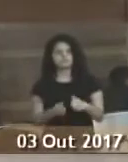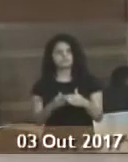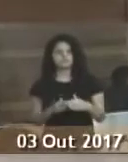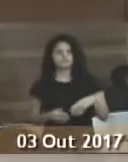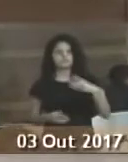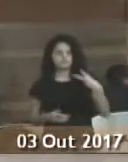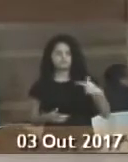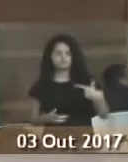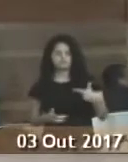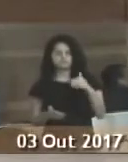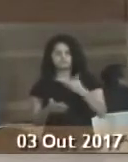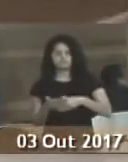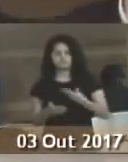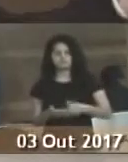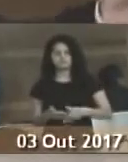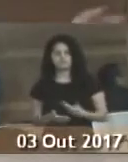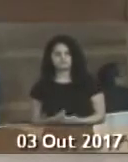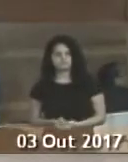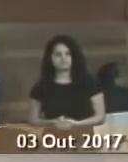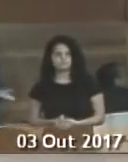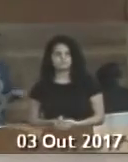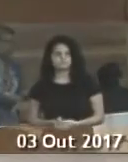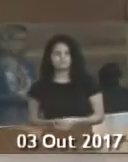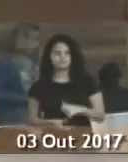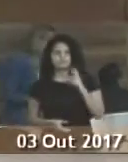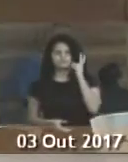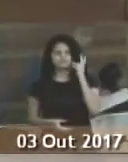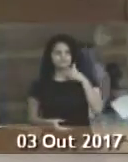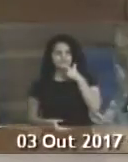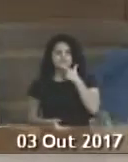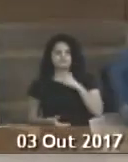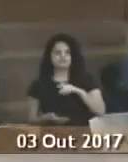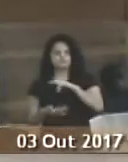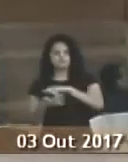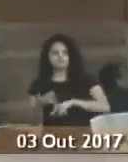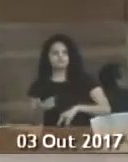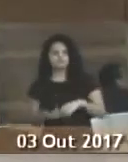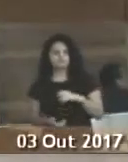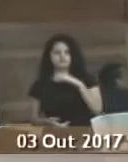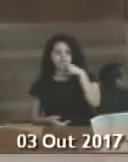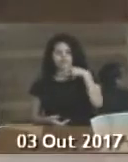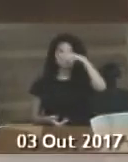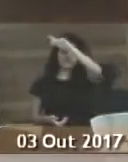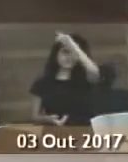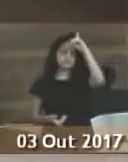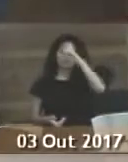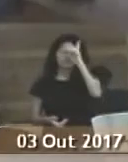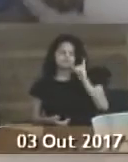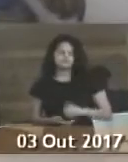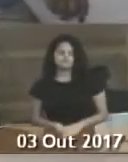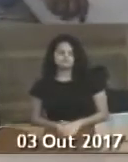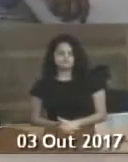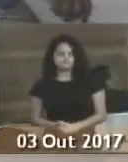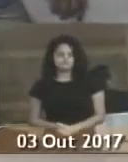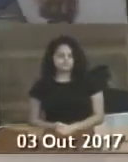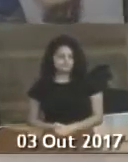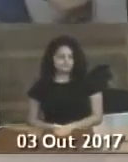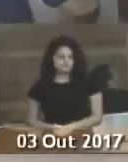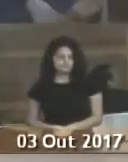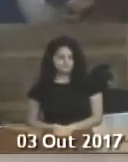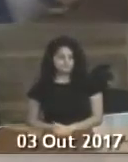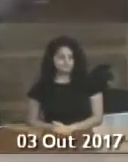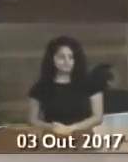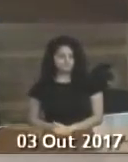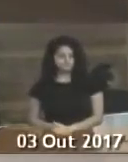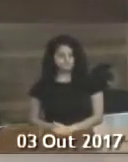segundo secretário, vereador Gedai, que procedesse à leitura de um trecho bíblico, que foi lido Samuel, capítulo 19, versículos de 1 a